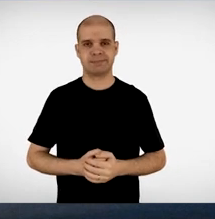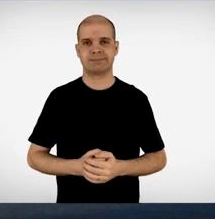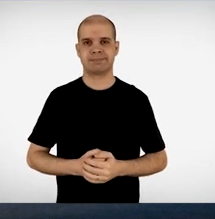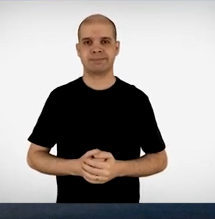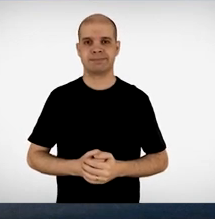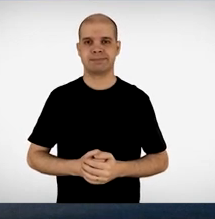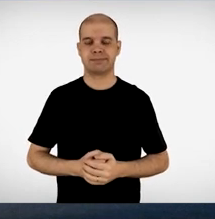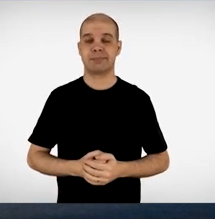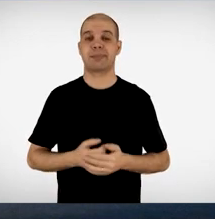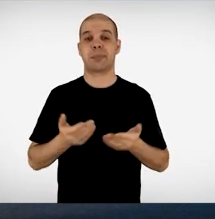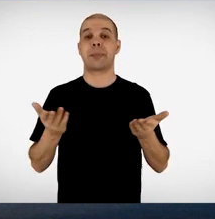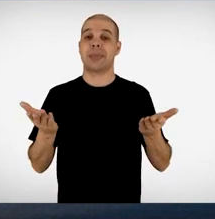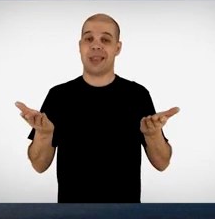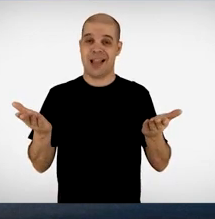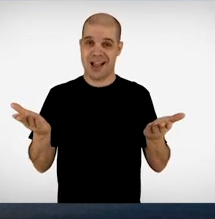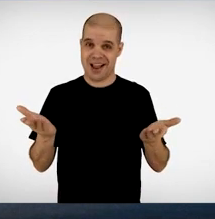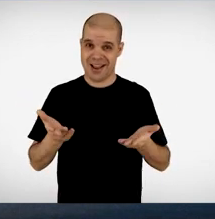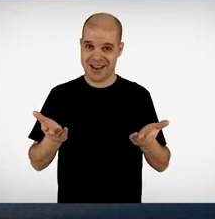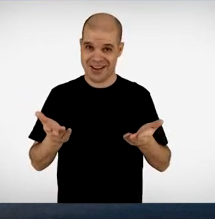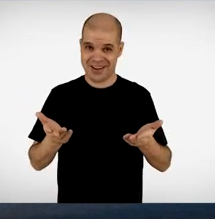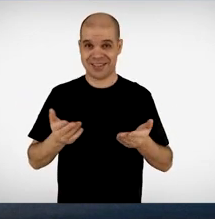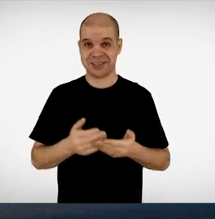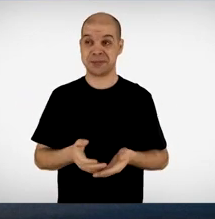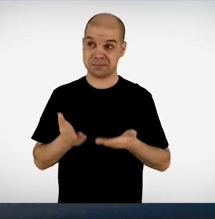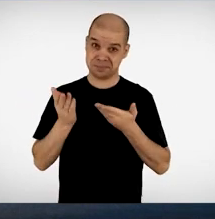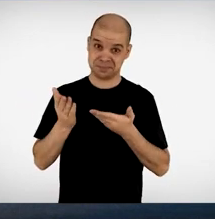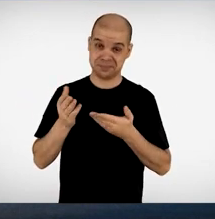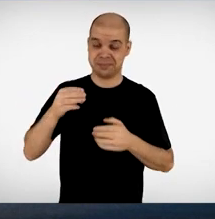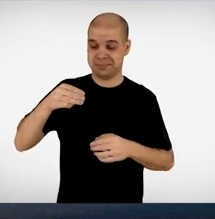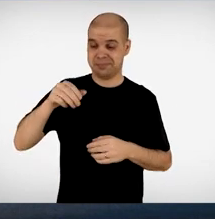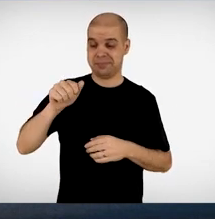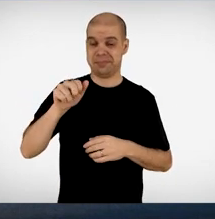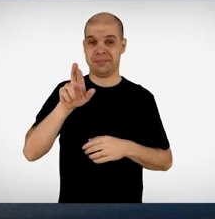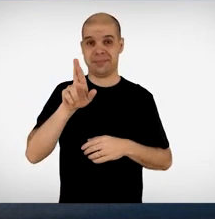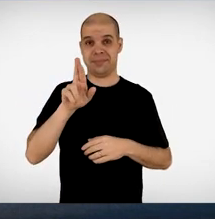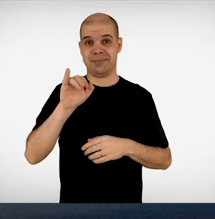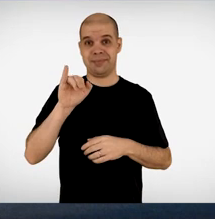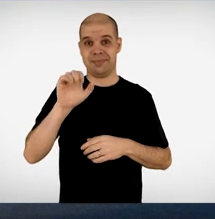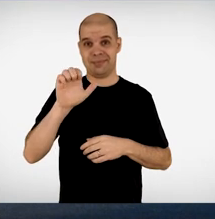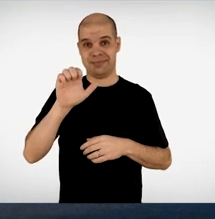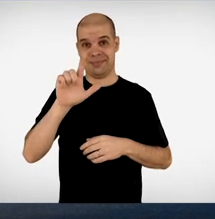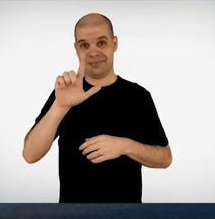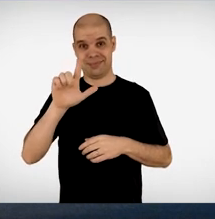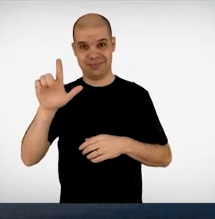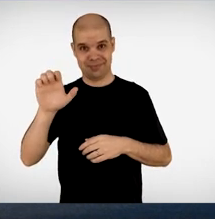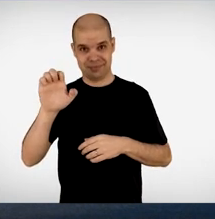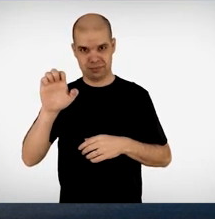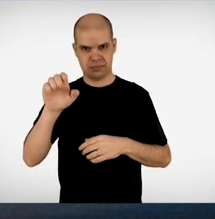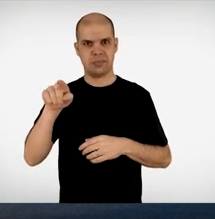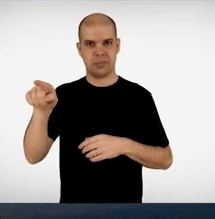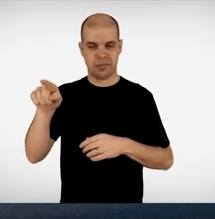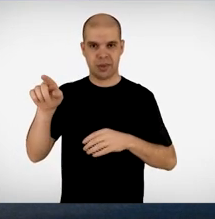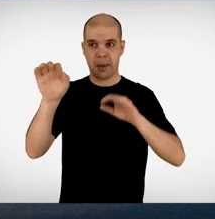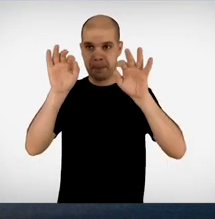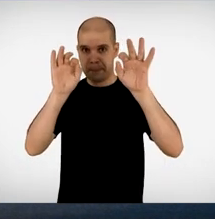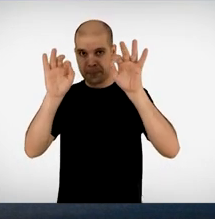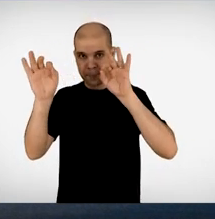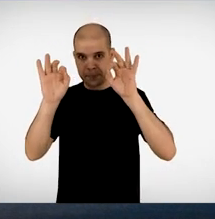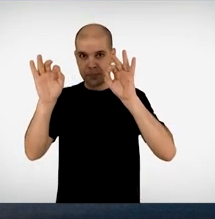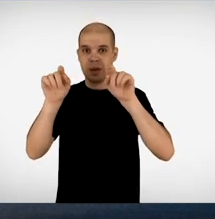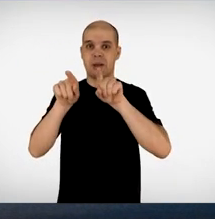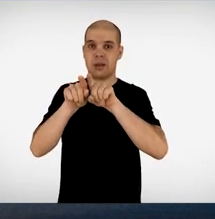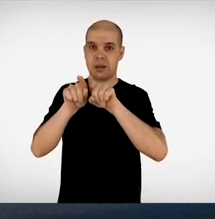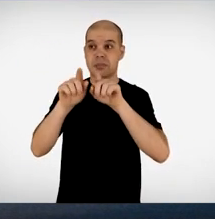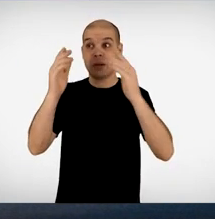um analista. Bem, agora eu vou apresentar para vocês a Marielle Kellerman. Ela é psicóloga